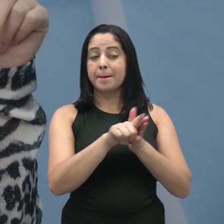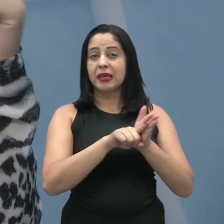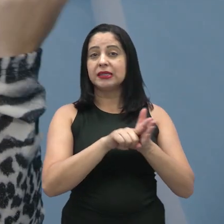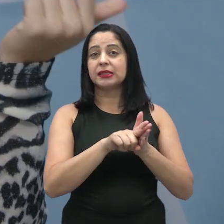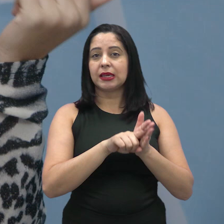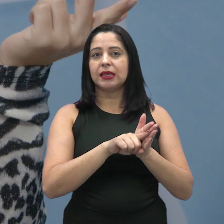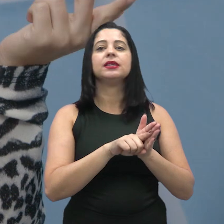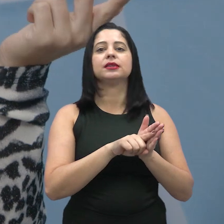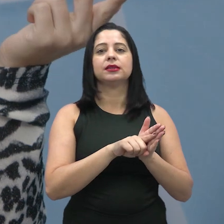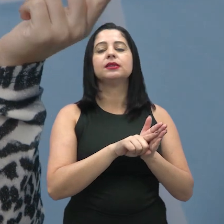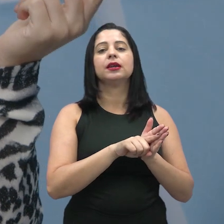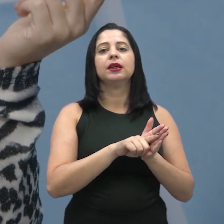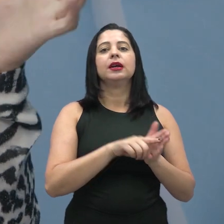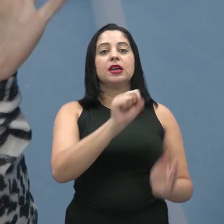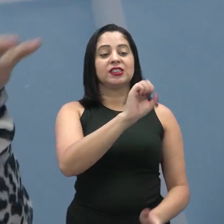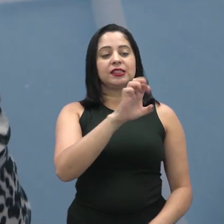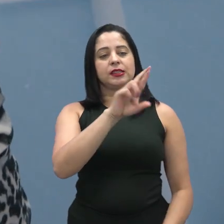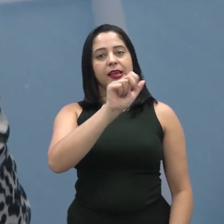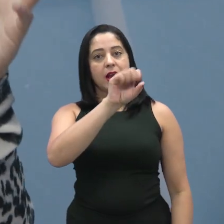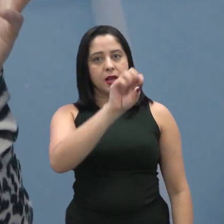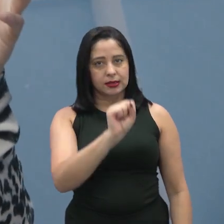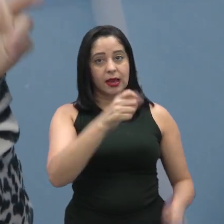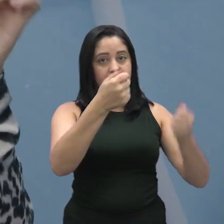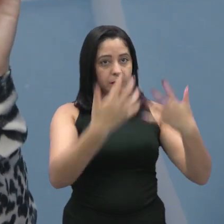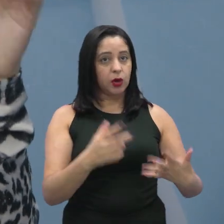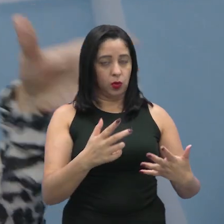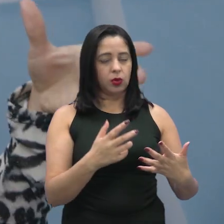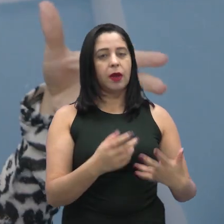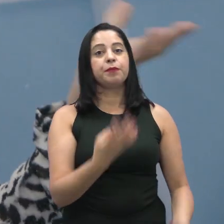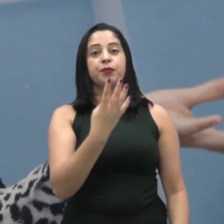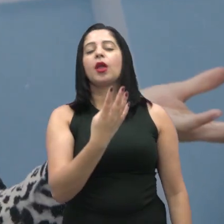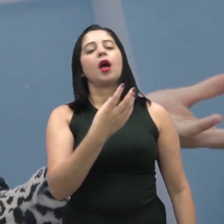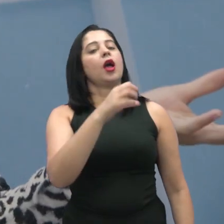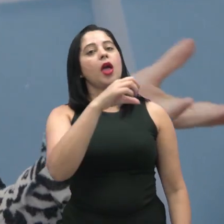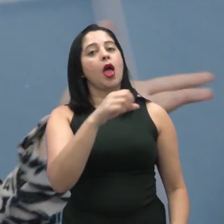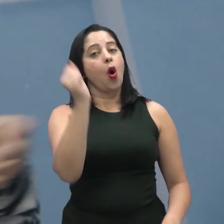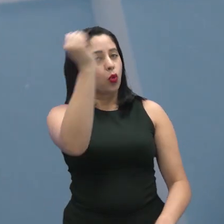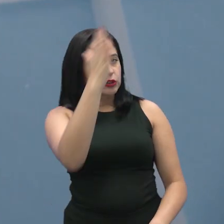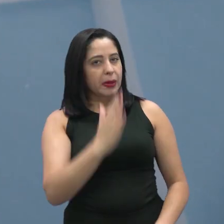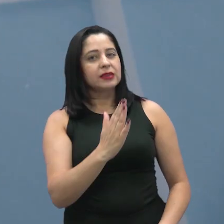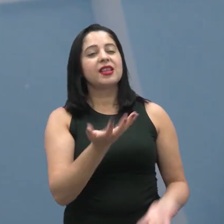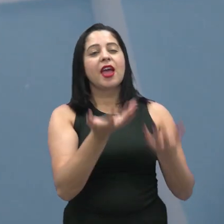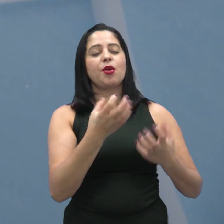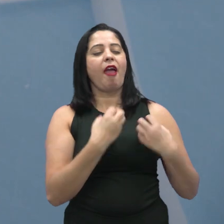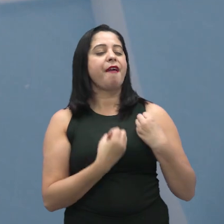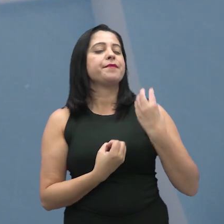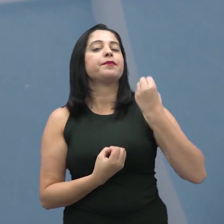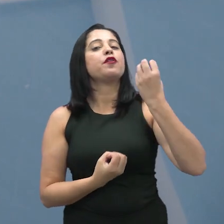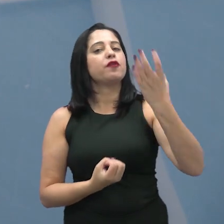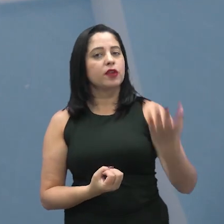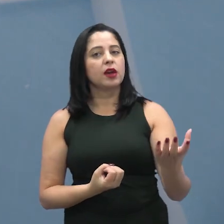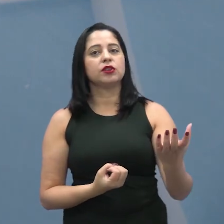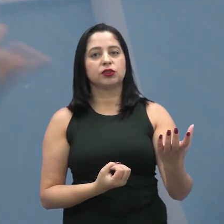que quase 90 milhões de brasileiros têm tendência a viajar. Falo isso porque a gente comentou sobre lazer, qualidade de vida,